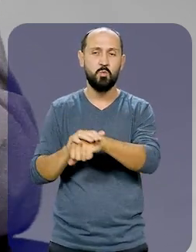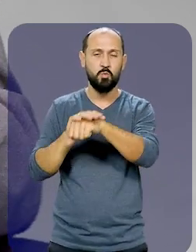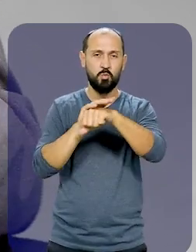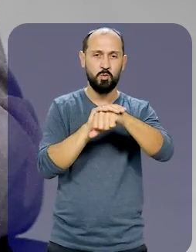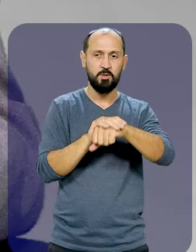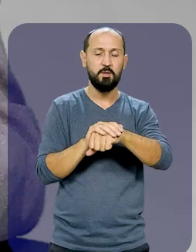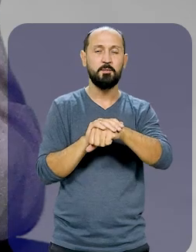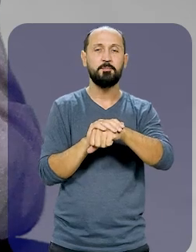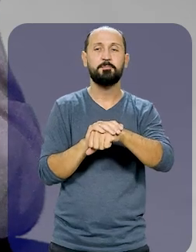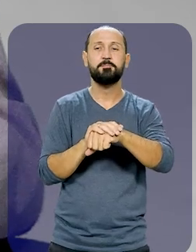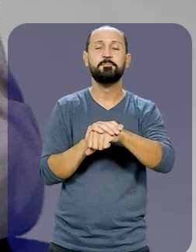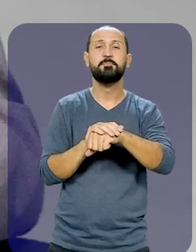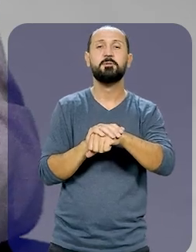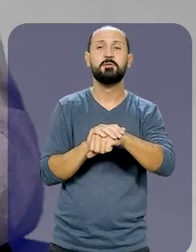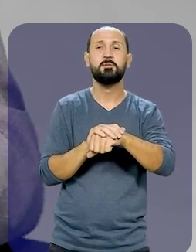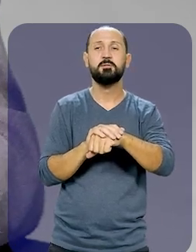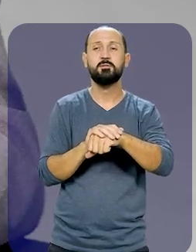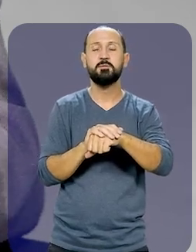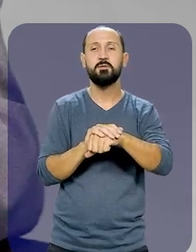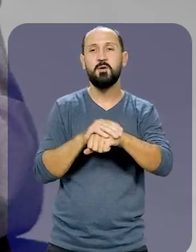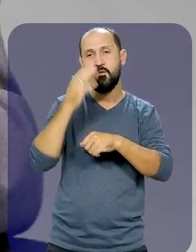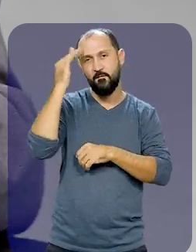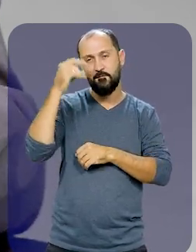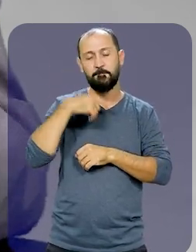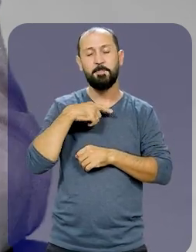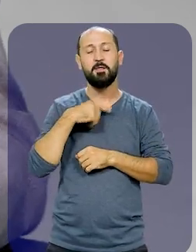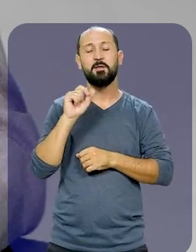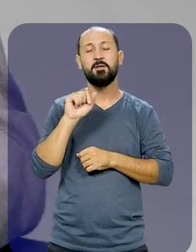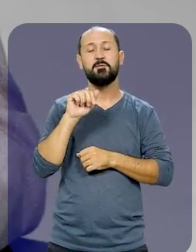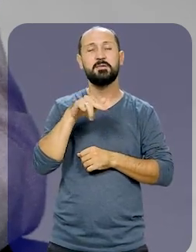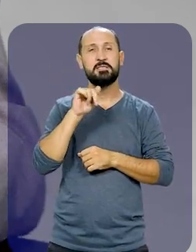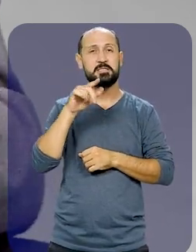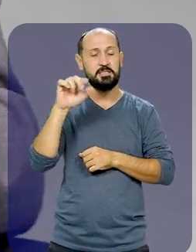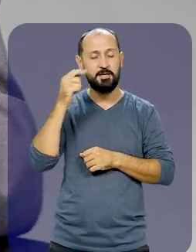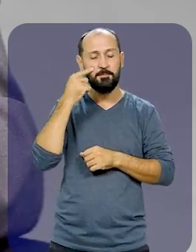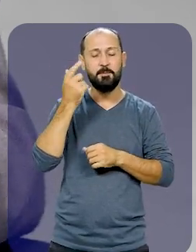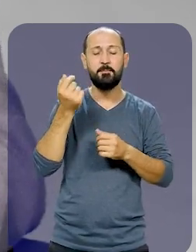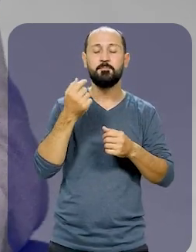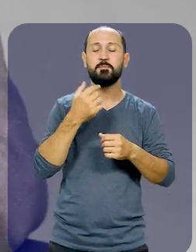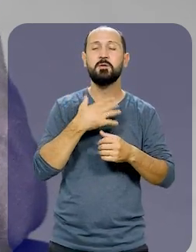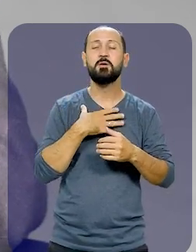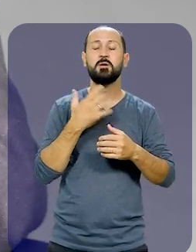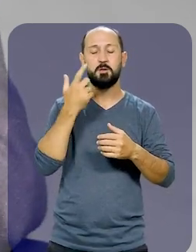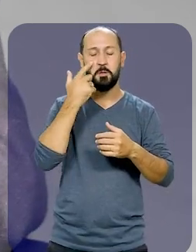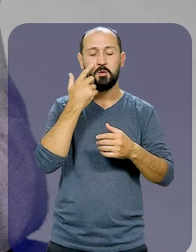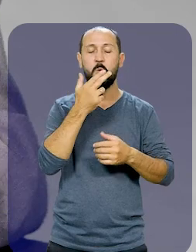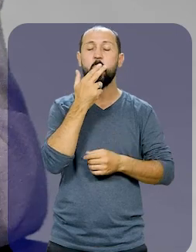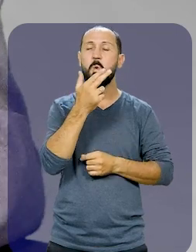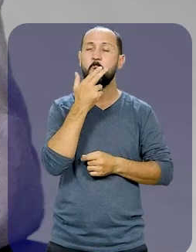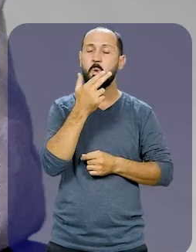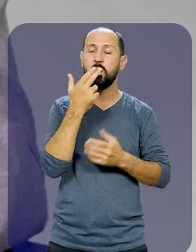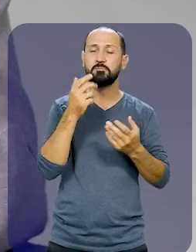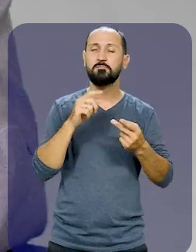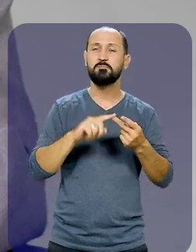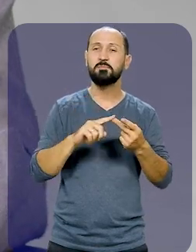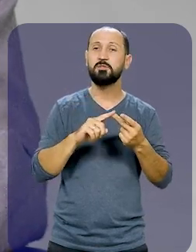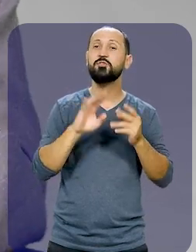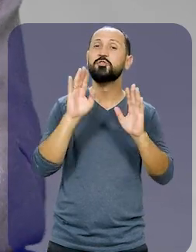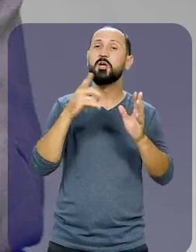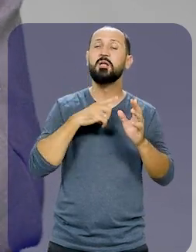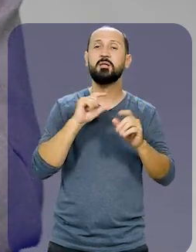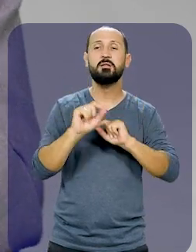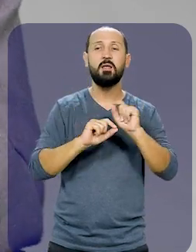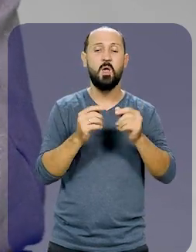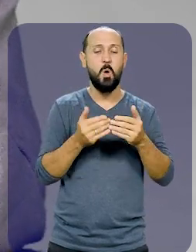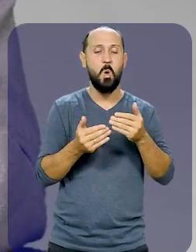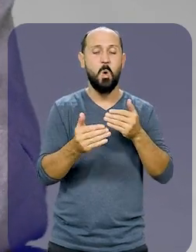pulmonar obstrutiva crônica, que é o famoso enfisema pulmonar, bronquite crônica do tabagista, nós, graças a